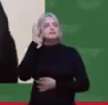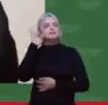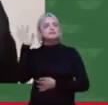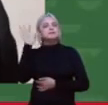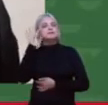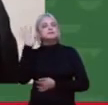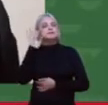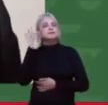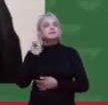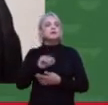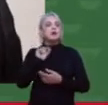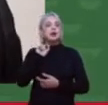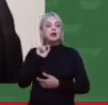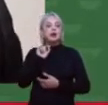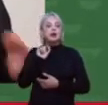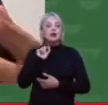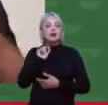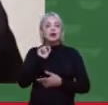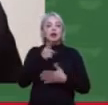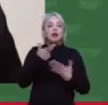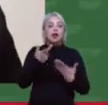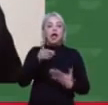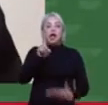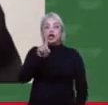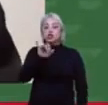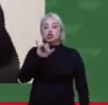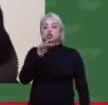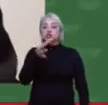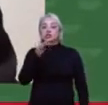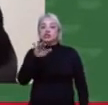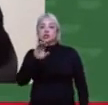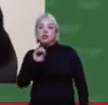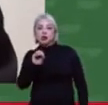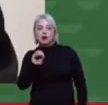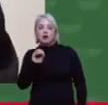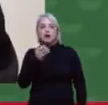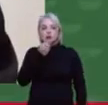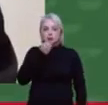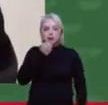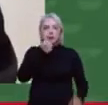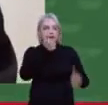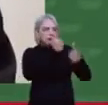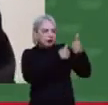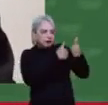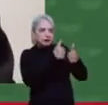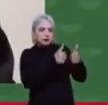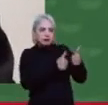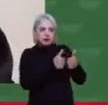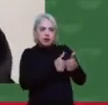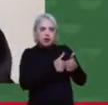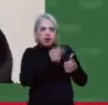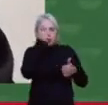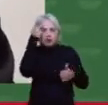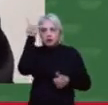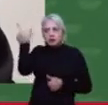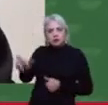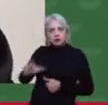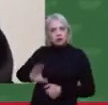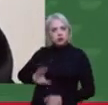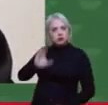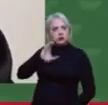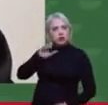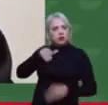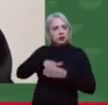imaginamos aquilo que é o apelidado distritão, é bom a gente analisar também do ponto de vista do eleitor, do cidadão,